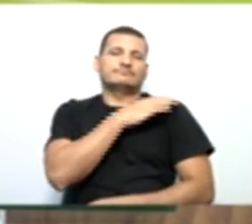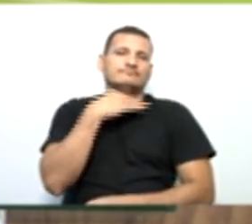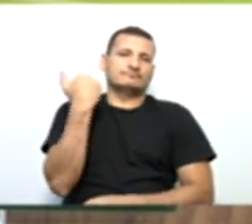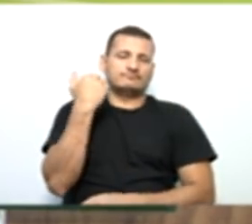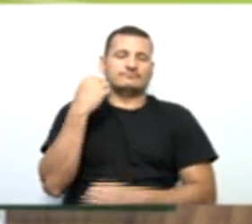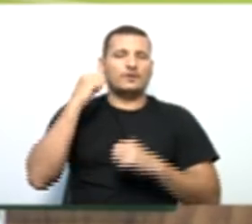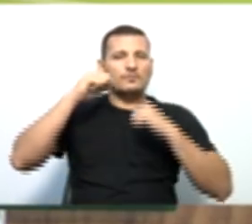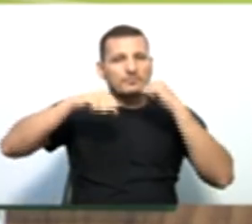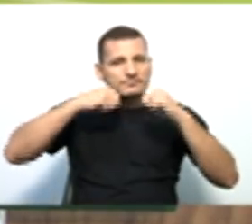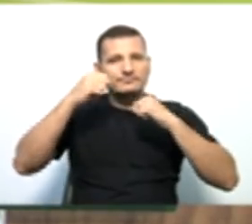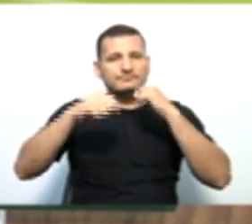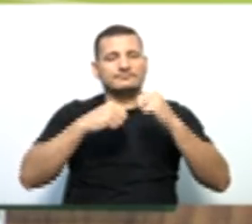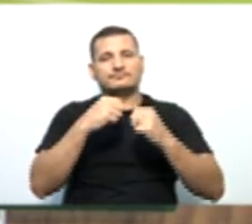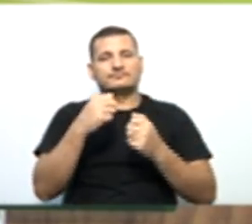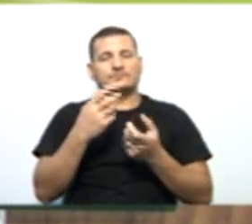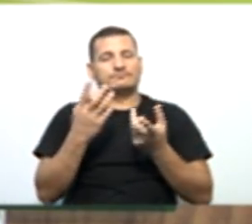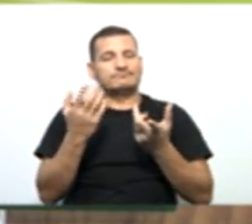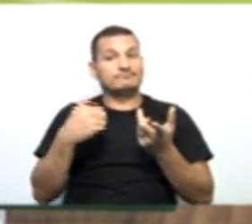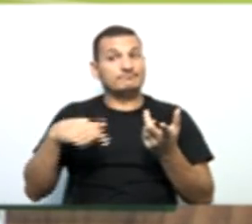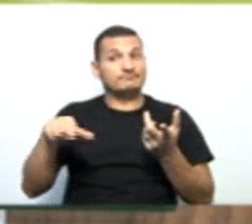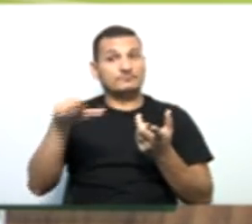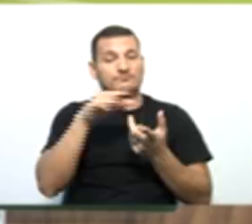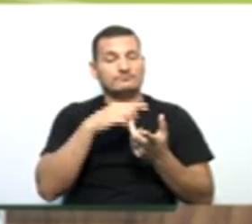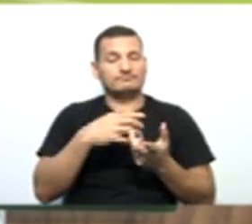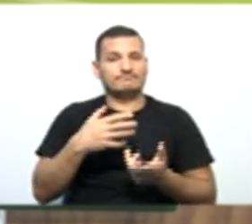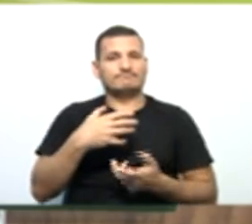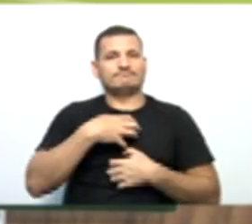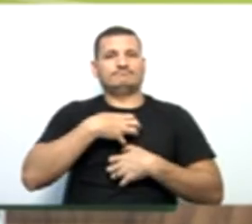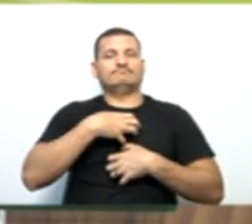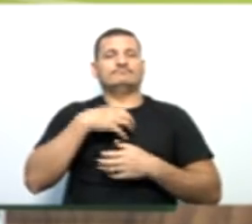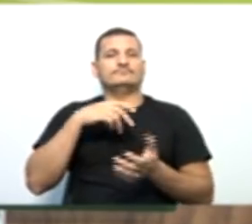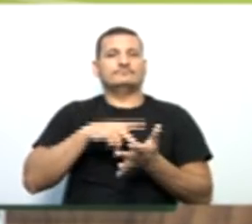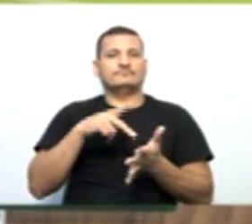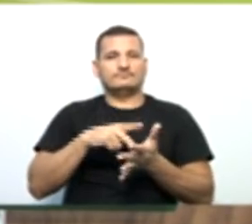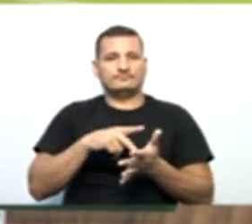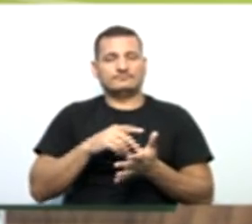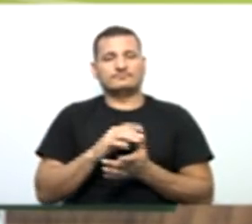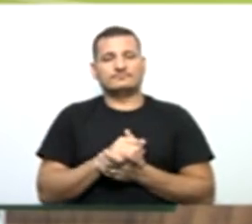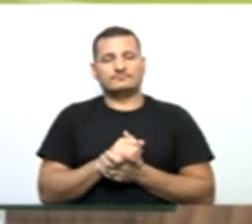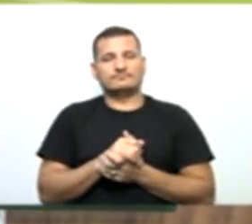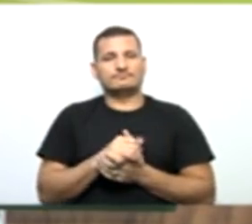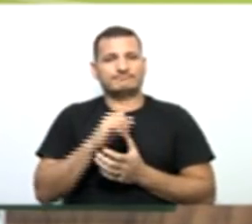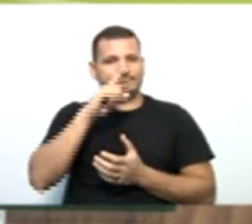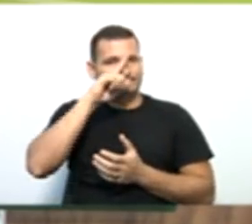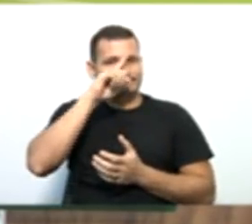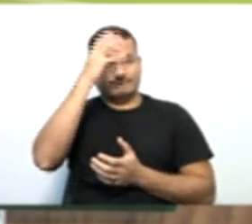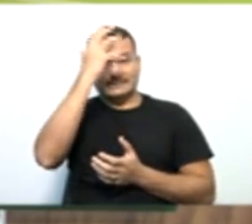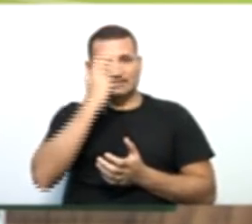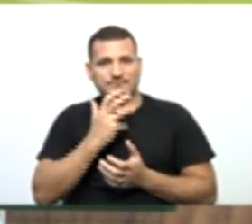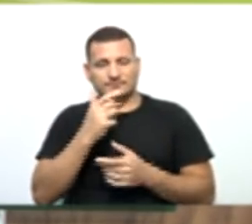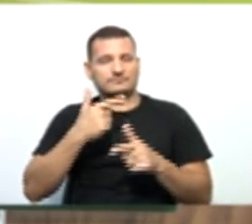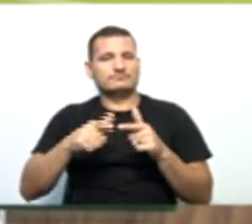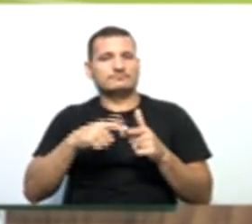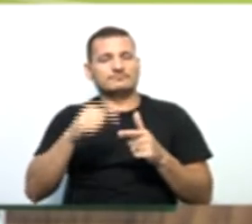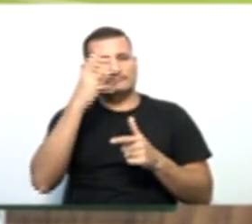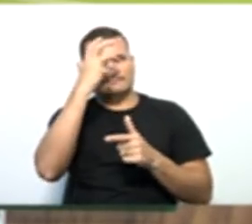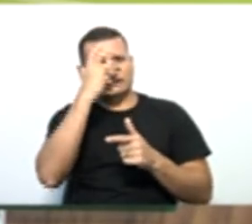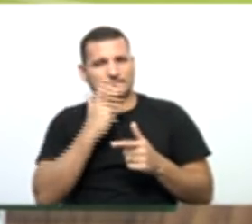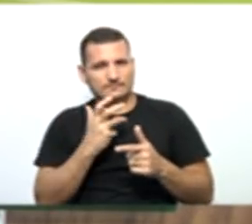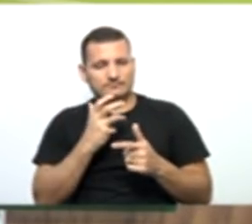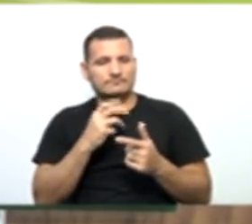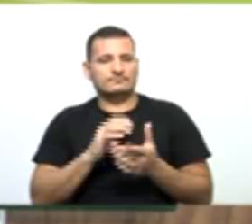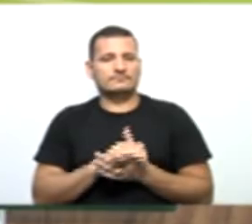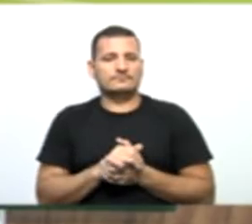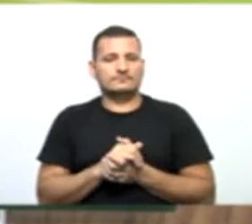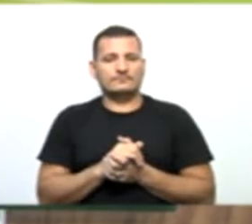né, aquilo afetou a cidade inteira, assim, então é realmente muito grave essa situação da falta de